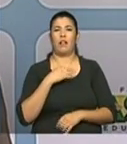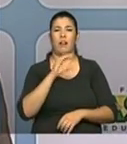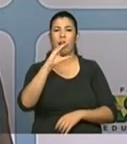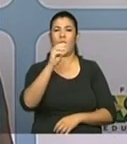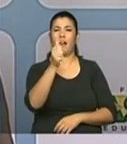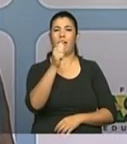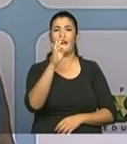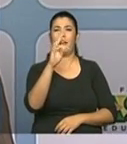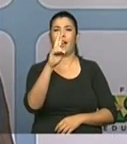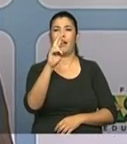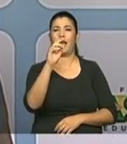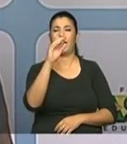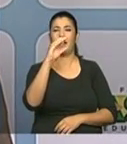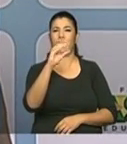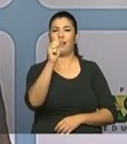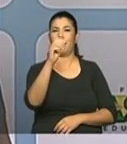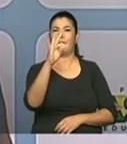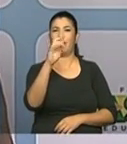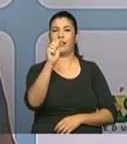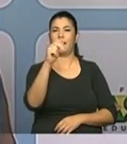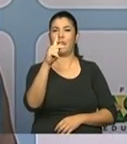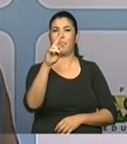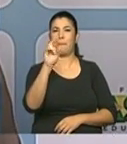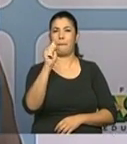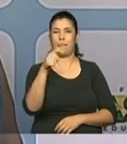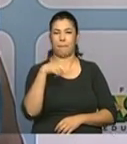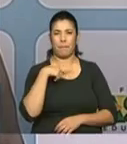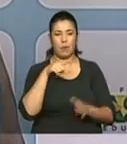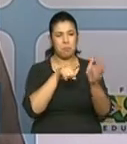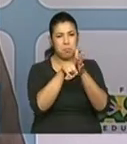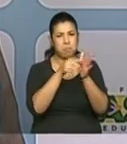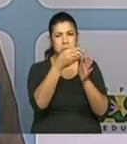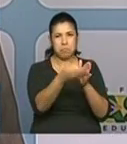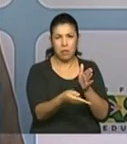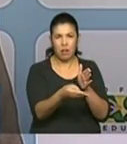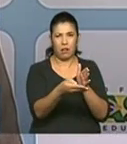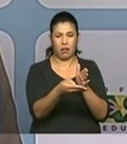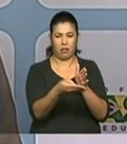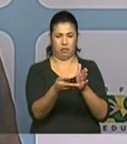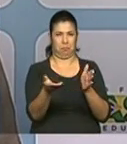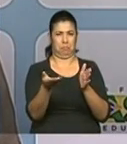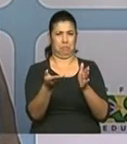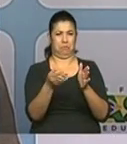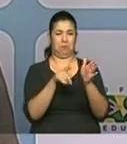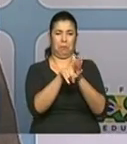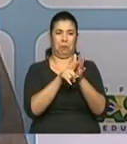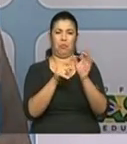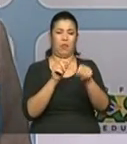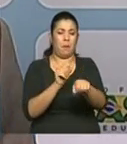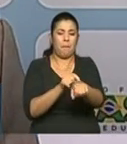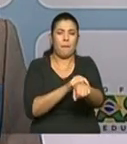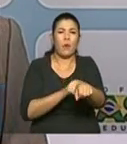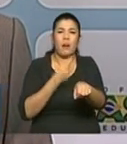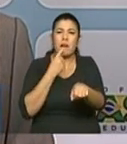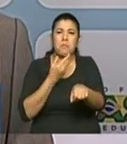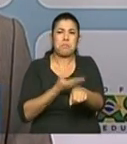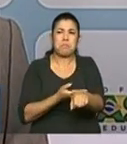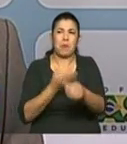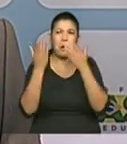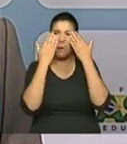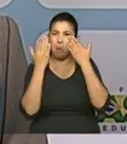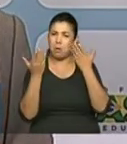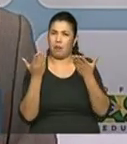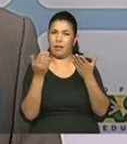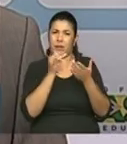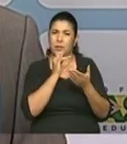dermatologista, o dermatologista fez biópsia e tal, quando foi no clínico, o clínico disse, não, isso é catapora. Então, é só um exemplo, só para